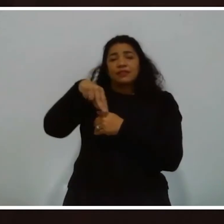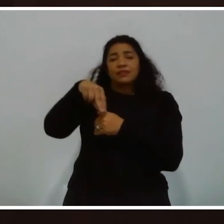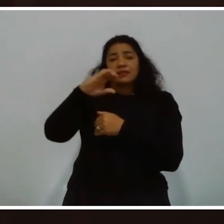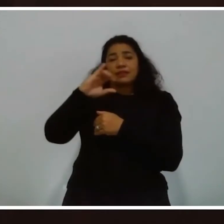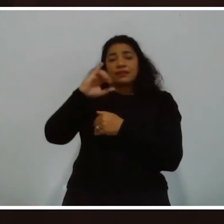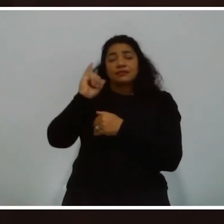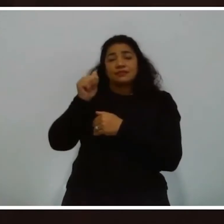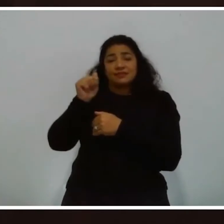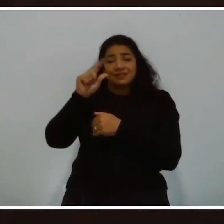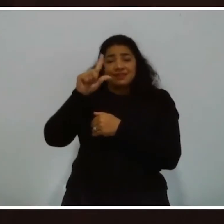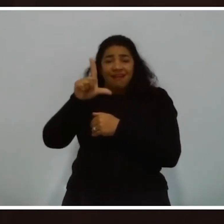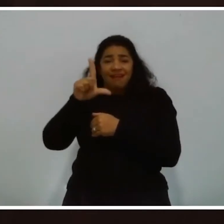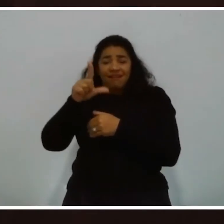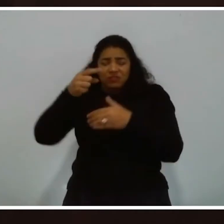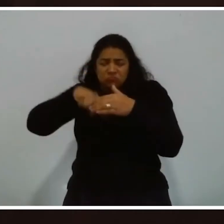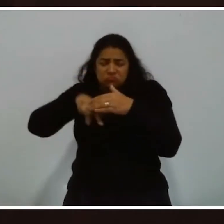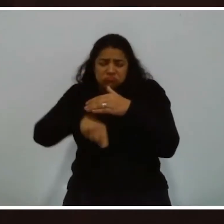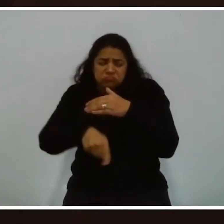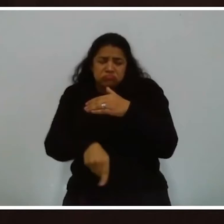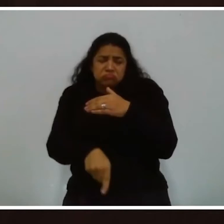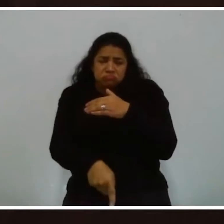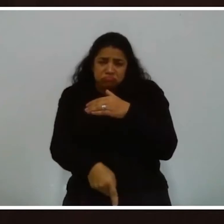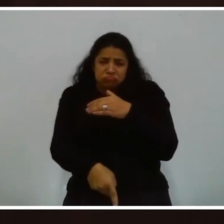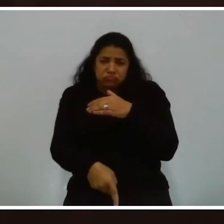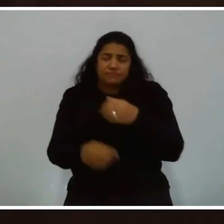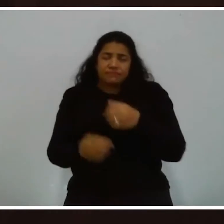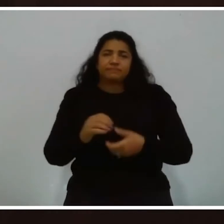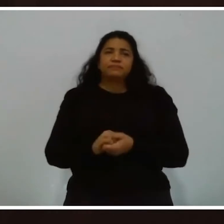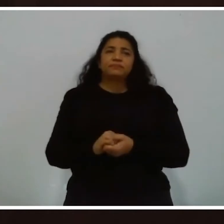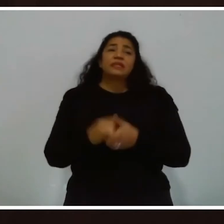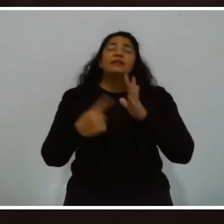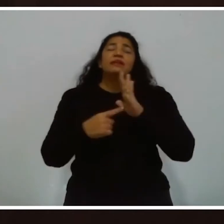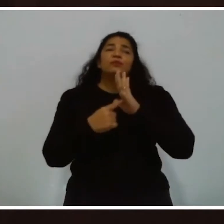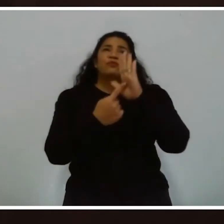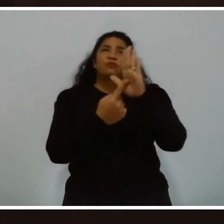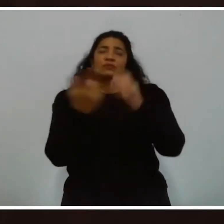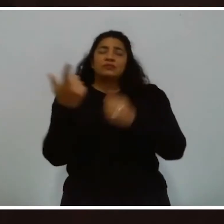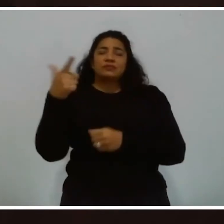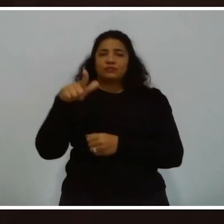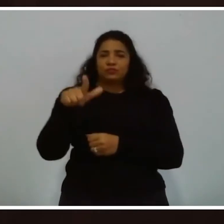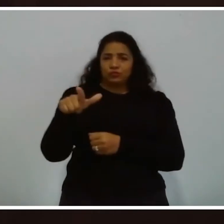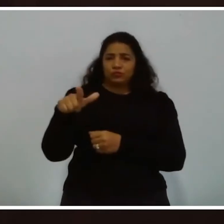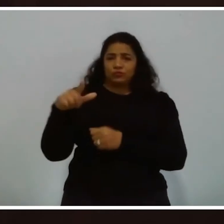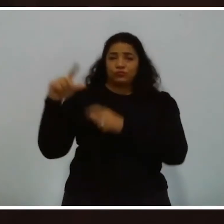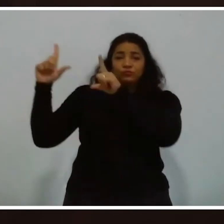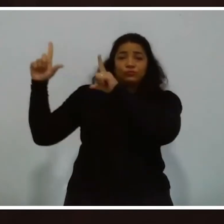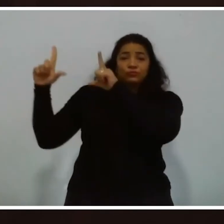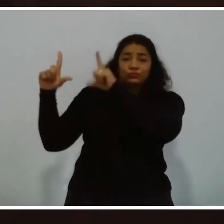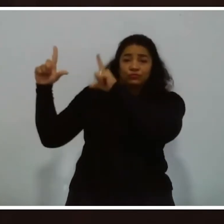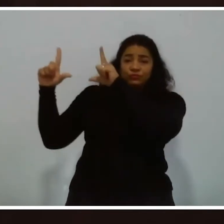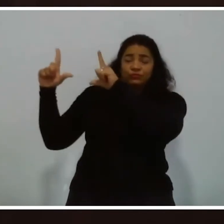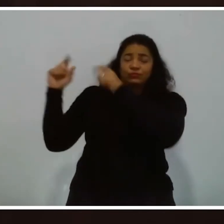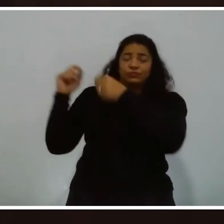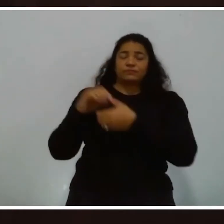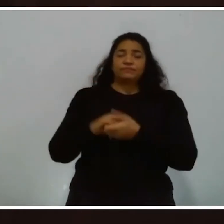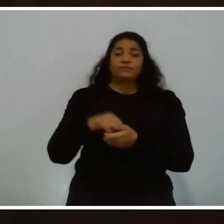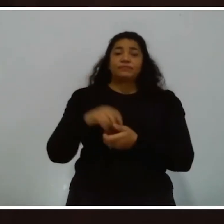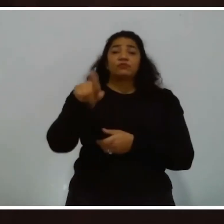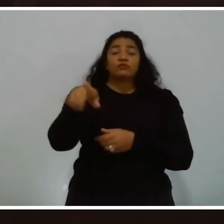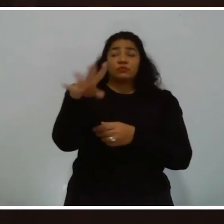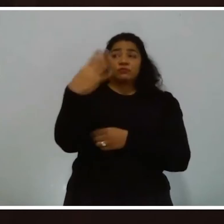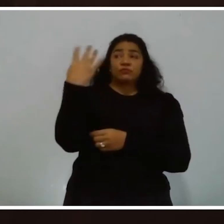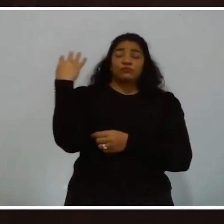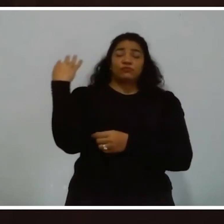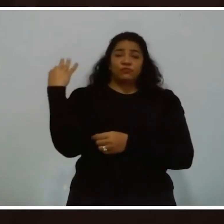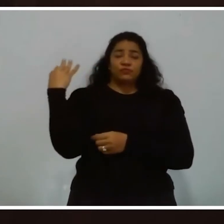que eu usei uma vez, vocês se lembram? Eu não sei se conseguem projetar para mim, né? Vocês vão ver por aí que há